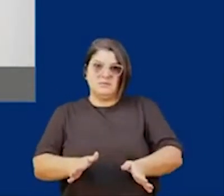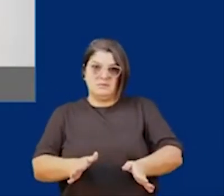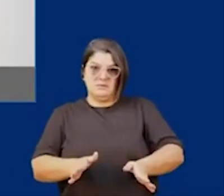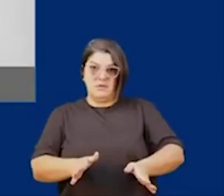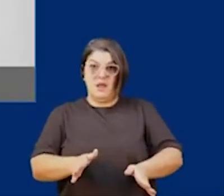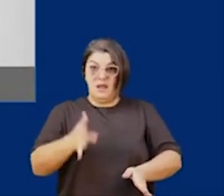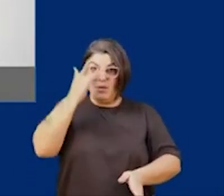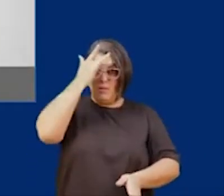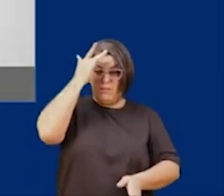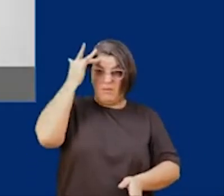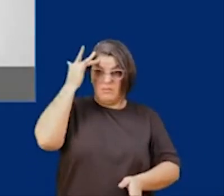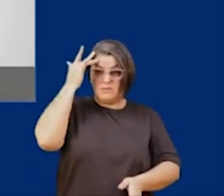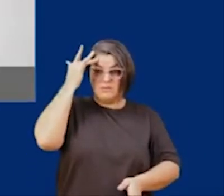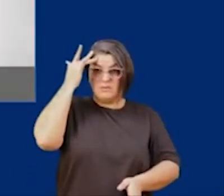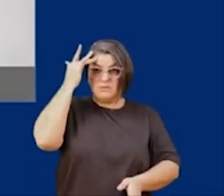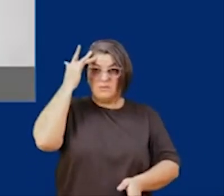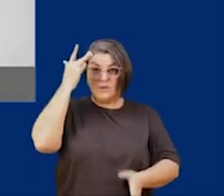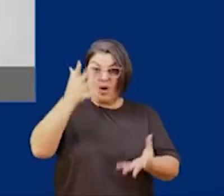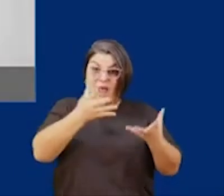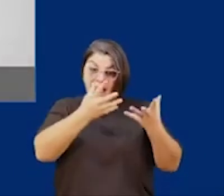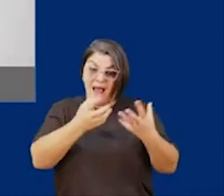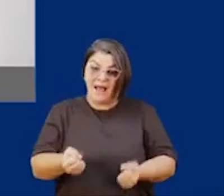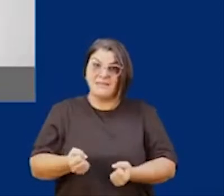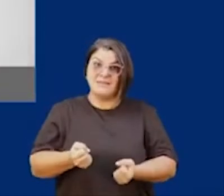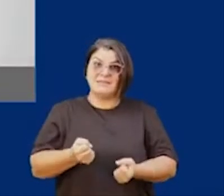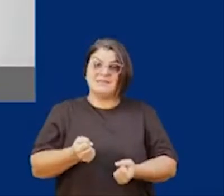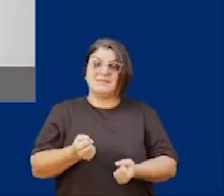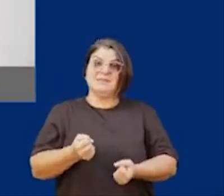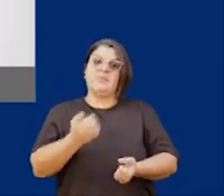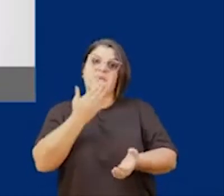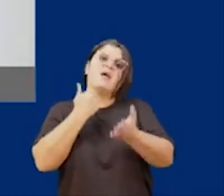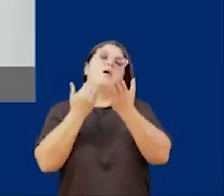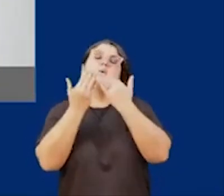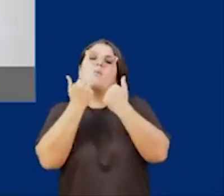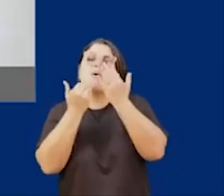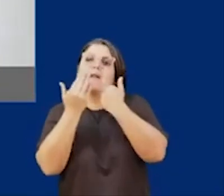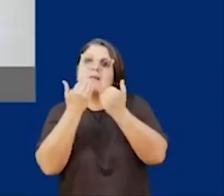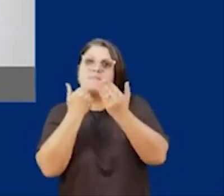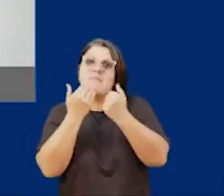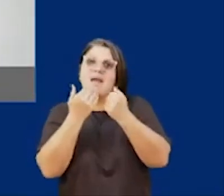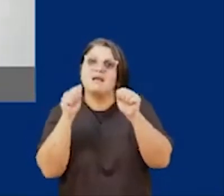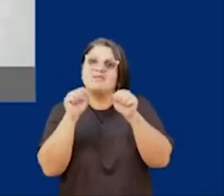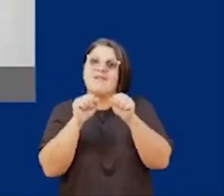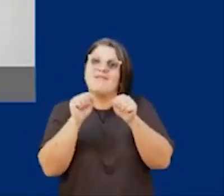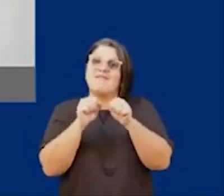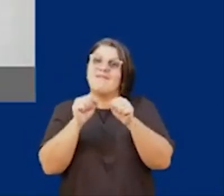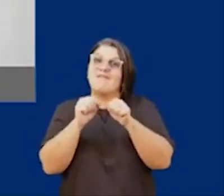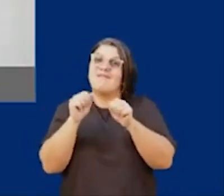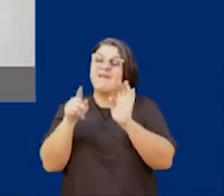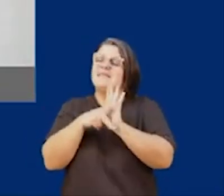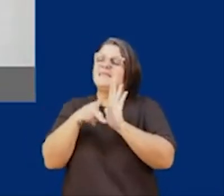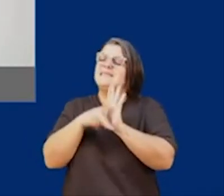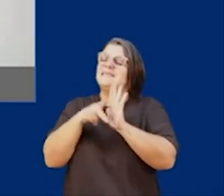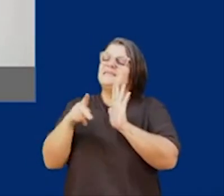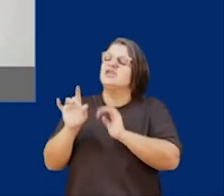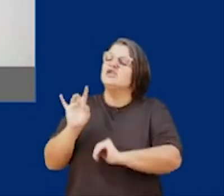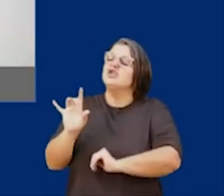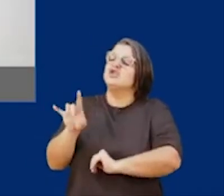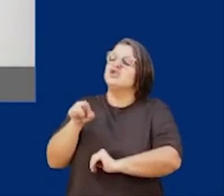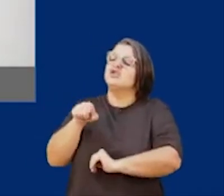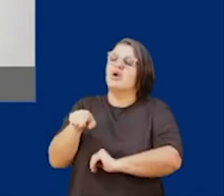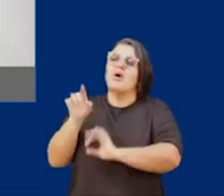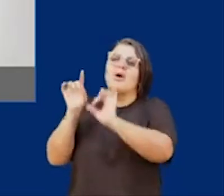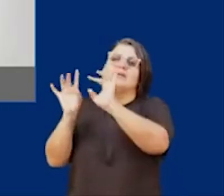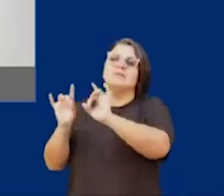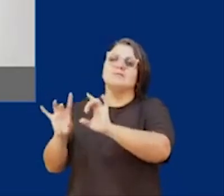alguém, sabe? E receber desse alguém um alimento que foi feito só para ele, dessa especialidade,